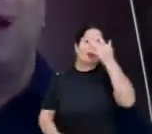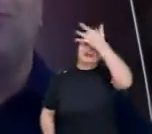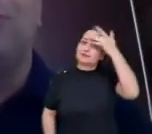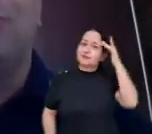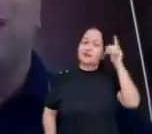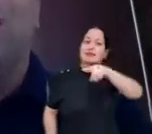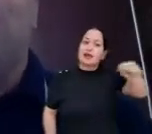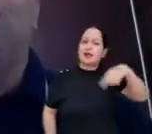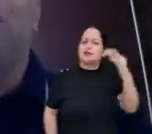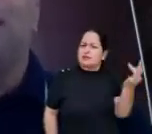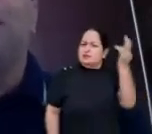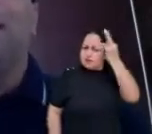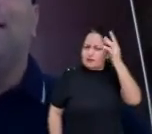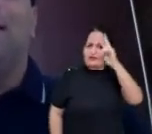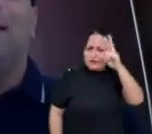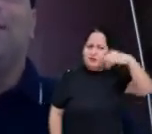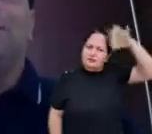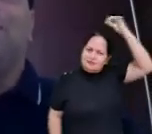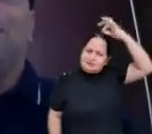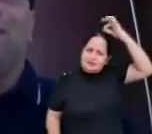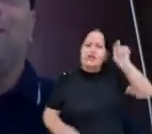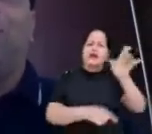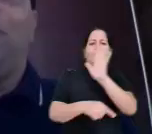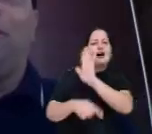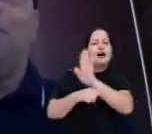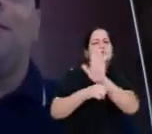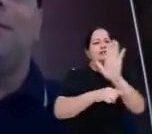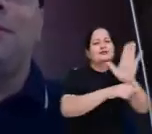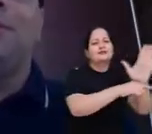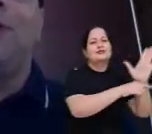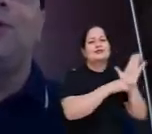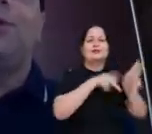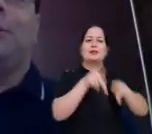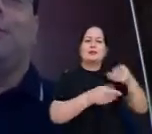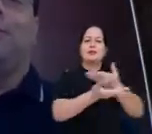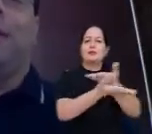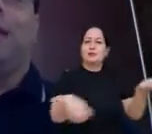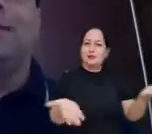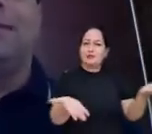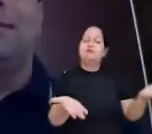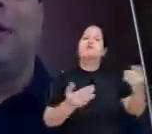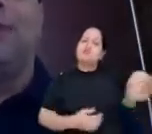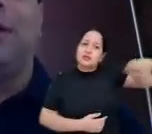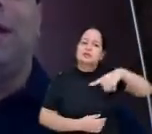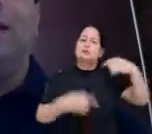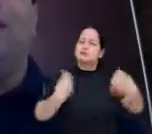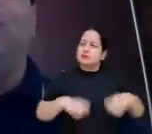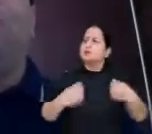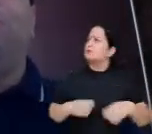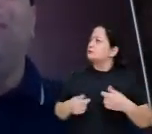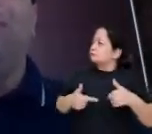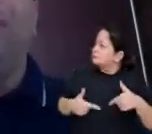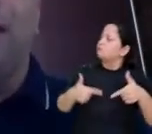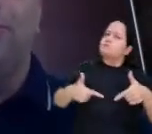dos diáconos. Outros ainda daqueles que estão fazendo a obra e que precisam agir. Aqueles que servem. E é